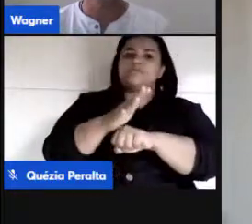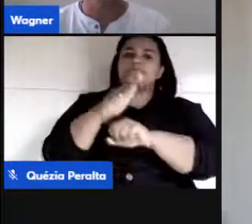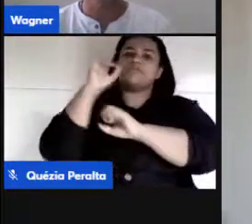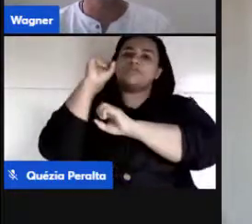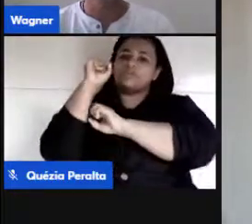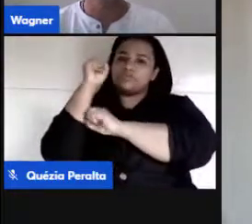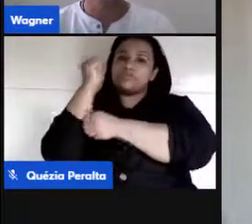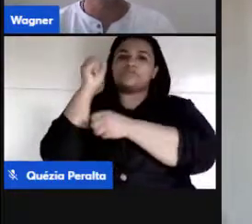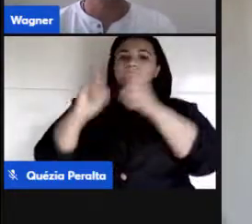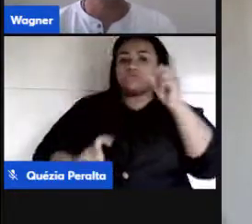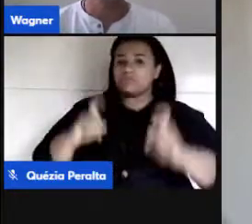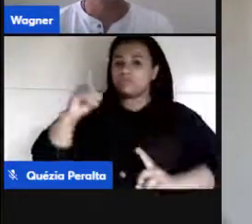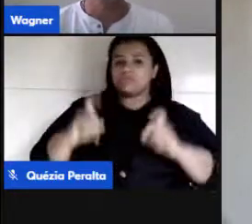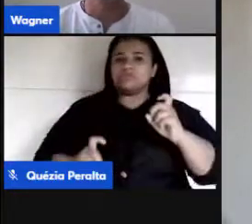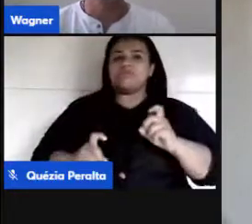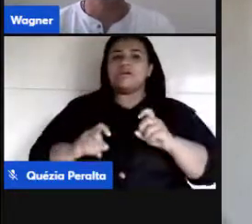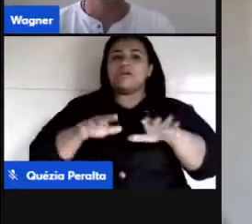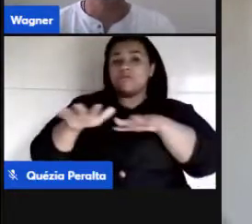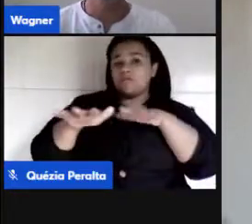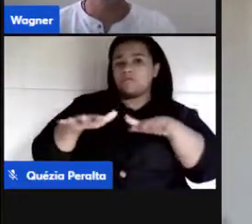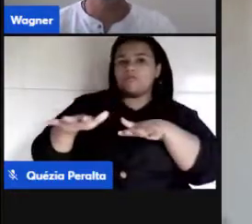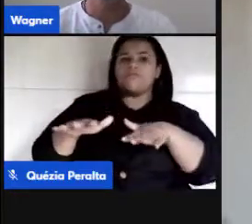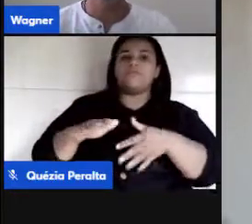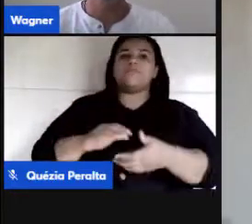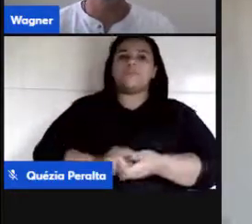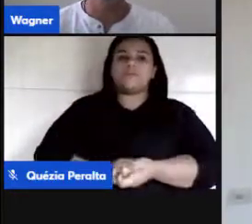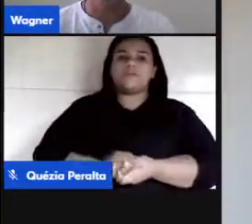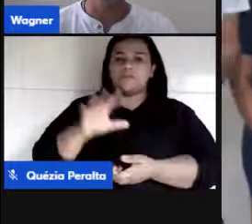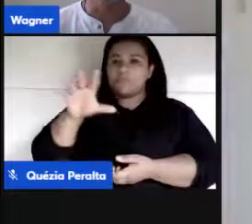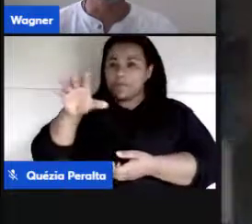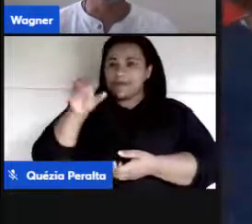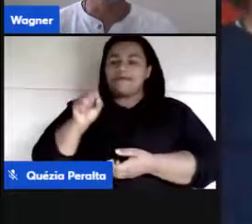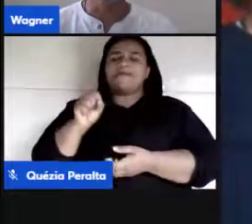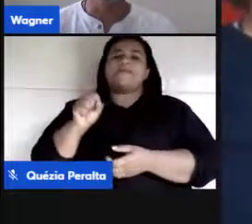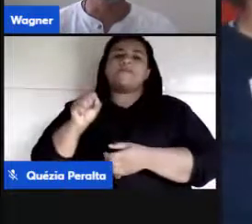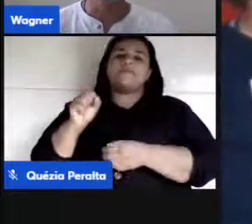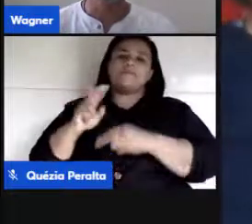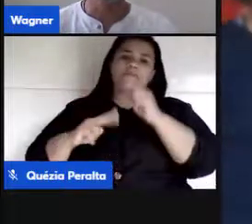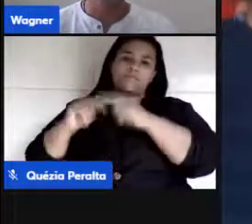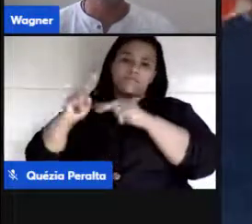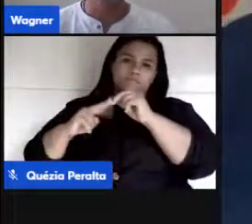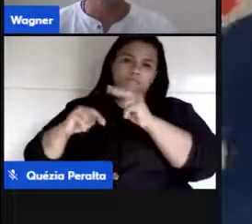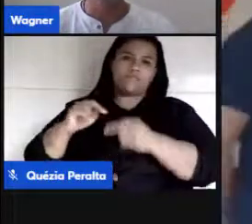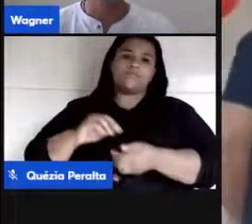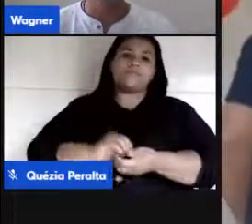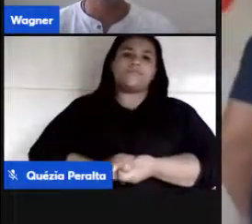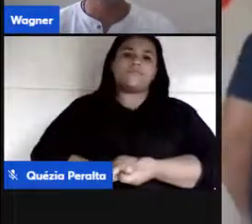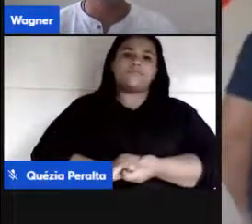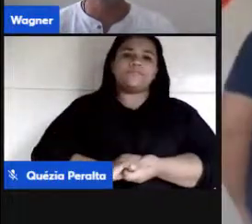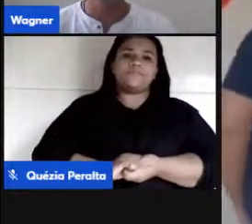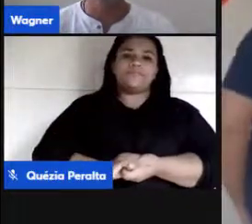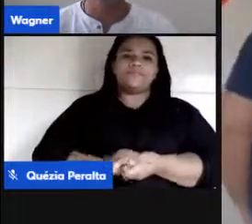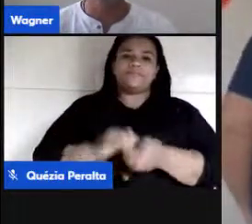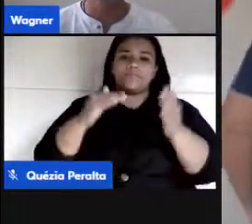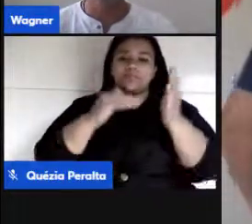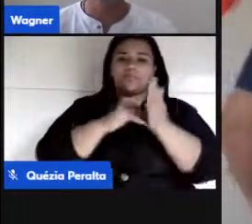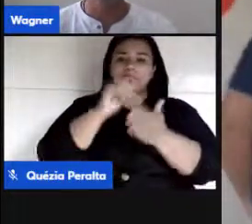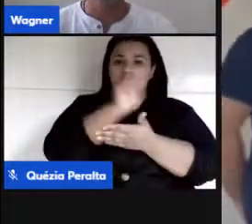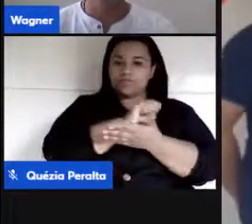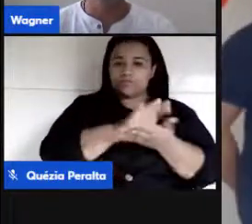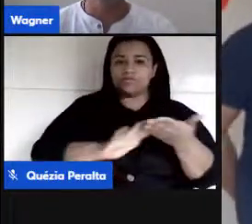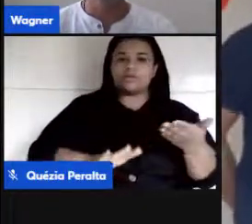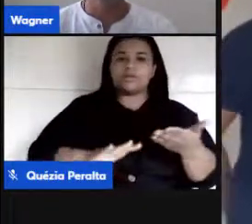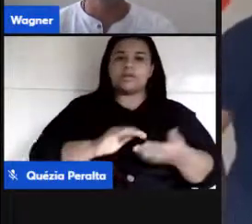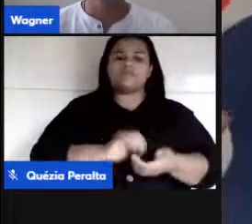física, agilidade, velocidade e o pegar um objeto. Obrigado. Nesta próxima e última atividade, com cabo ou bastão, nós